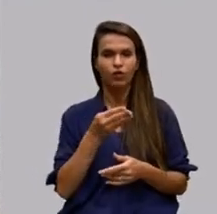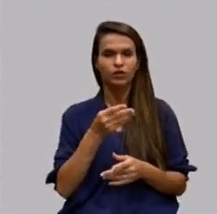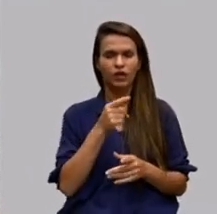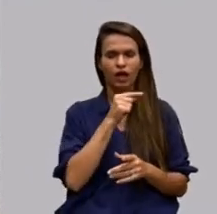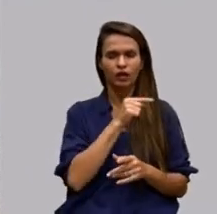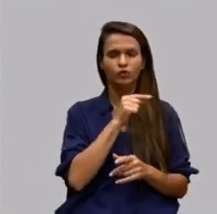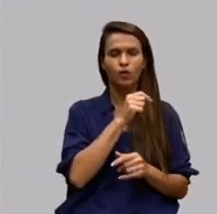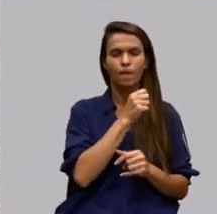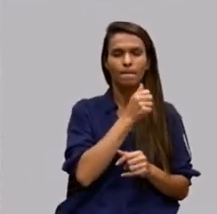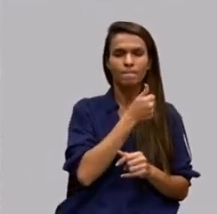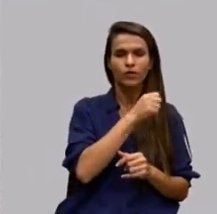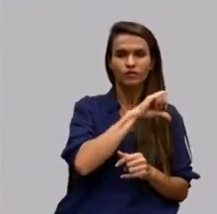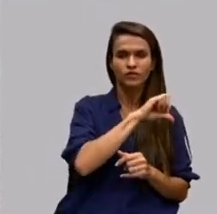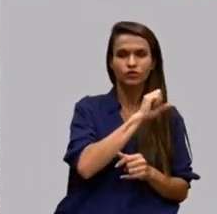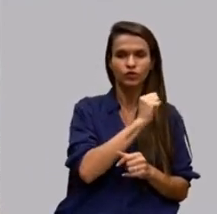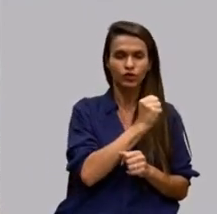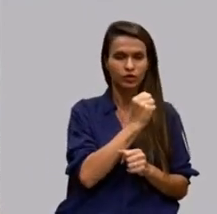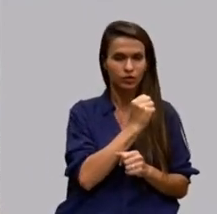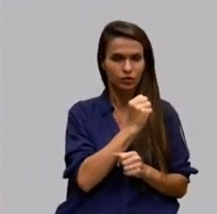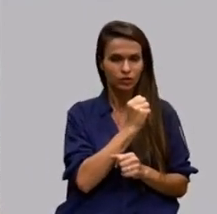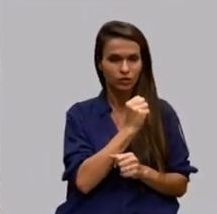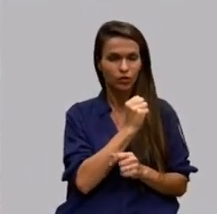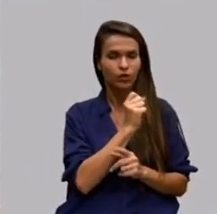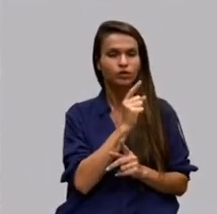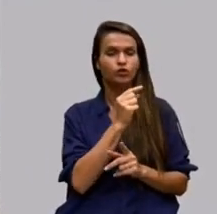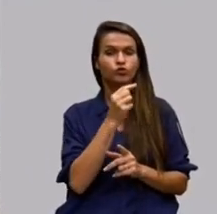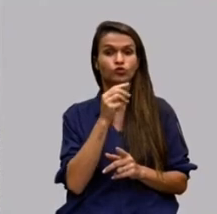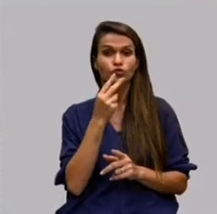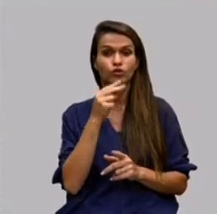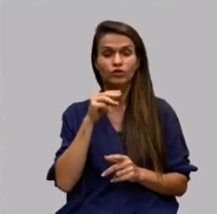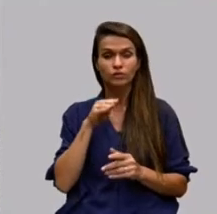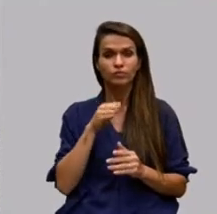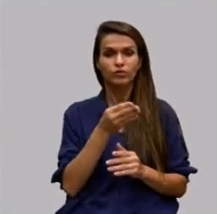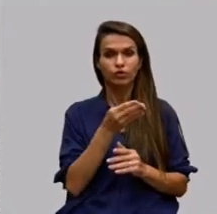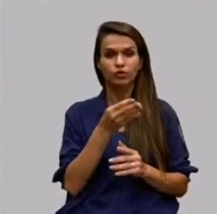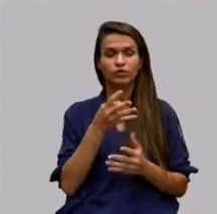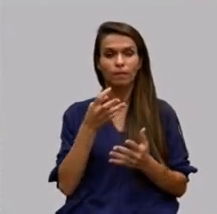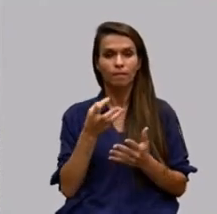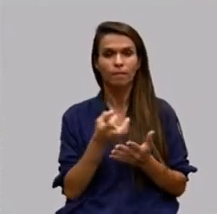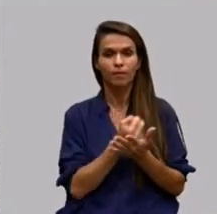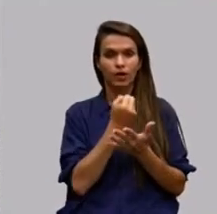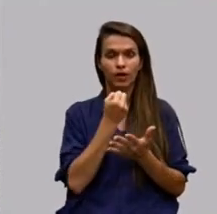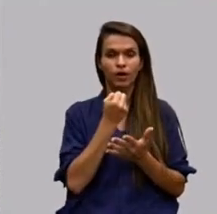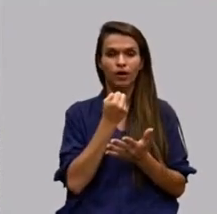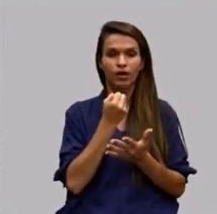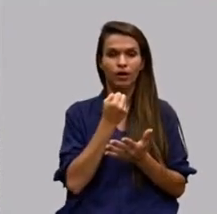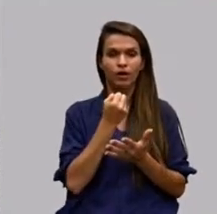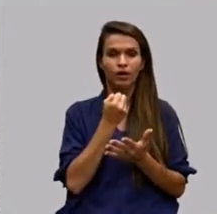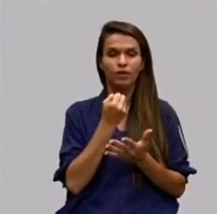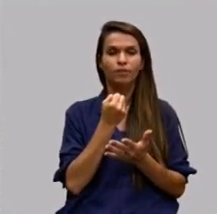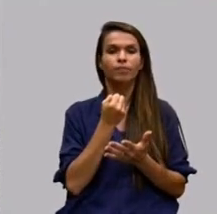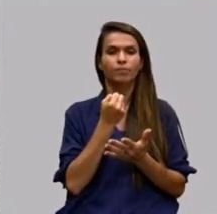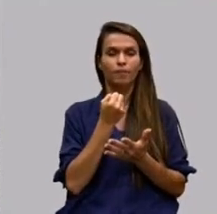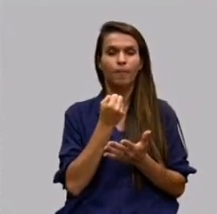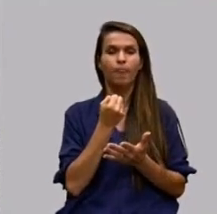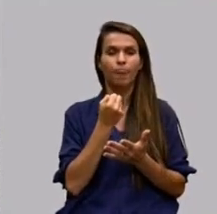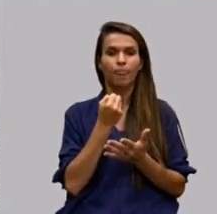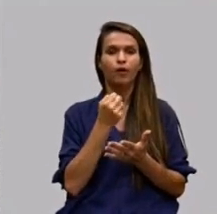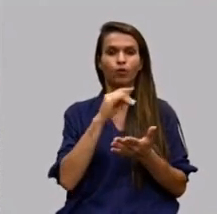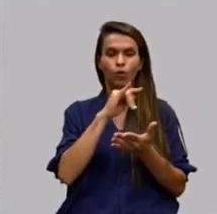1998, dos quais 2 bilhões são para salvar o Banrisul, para cobrir contratos